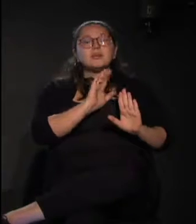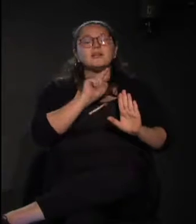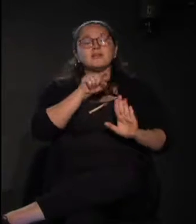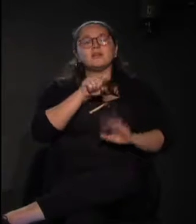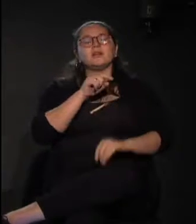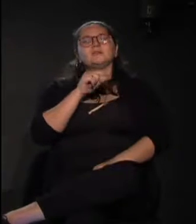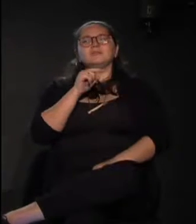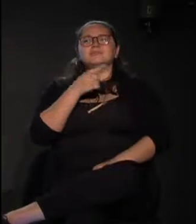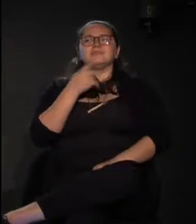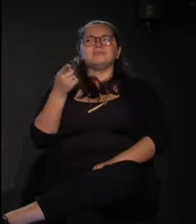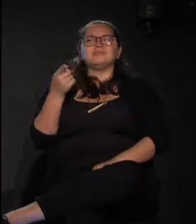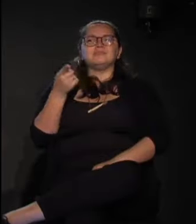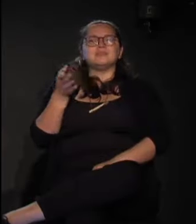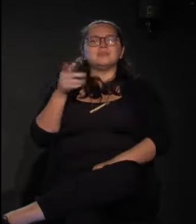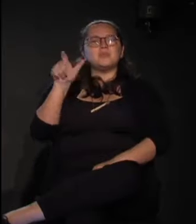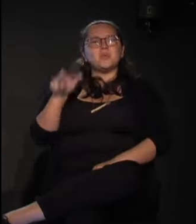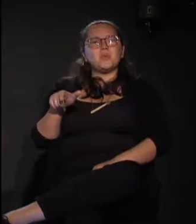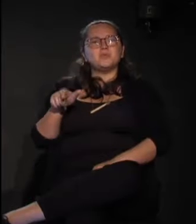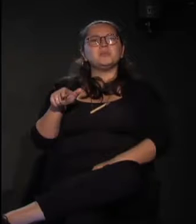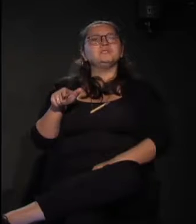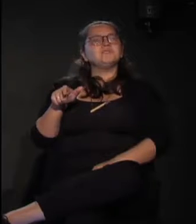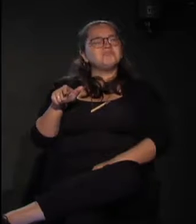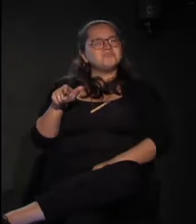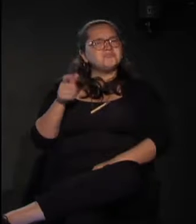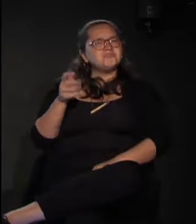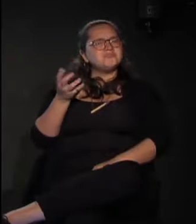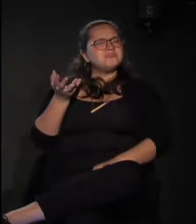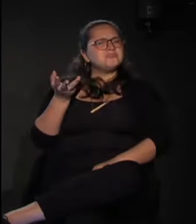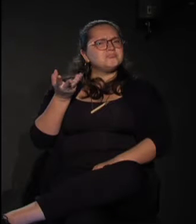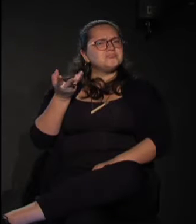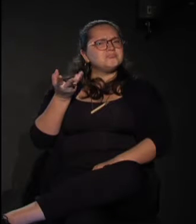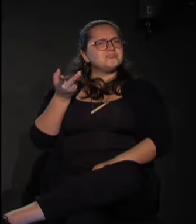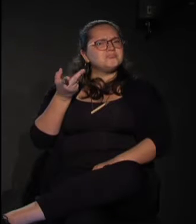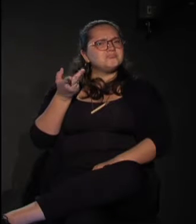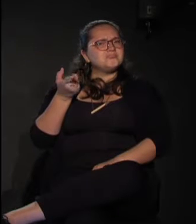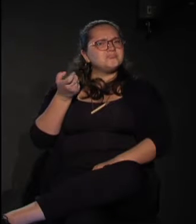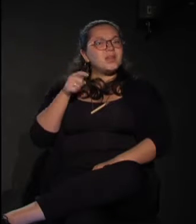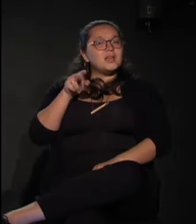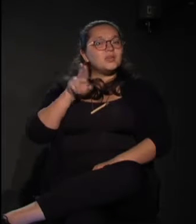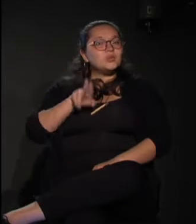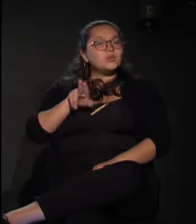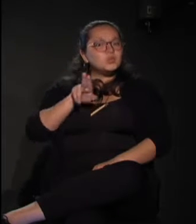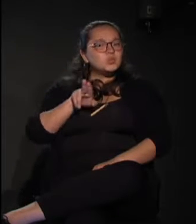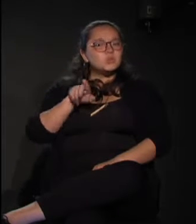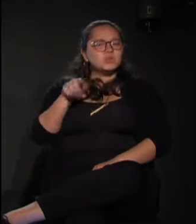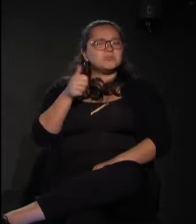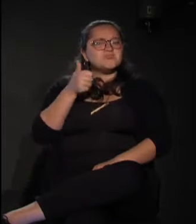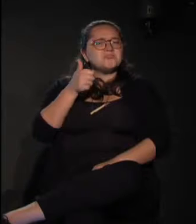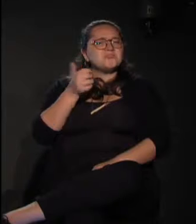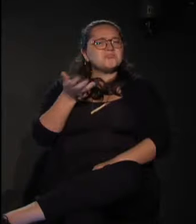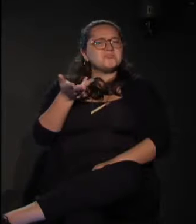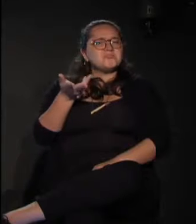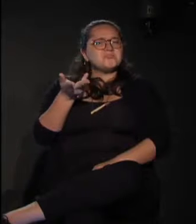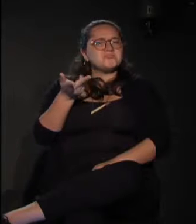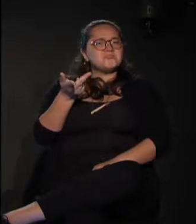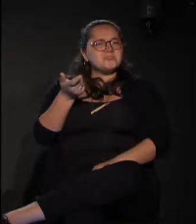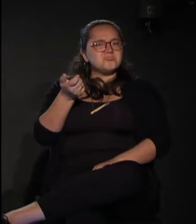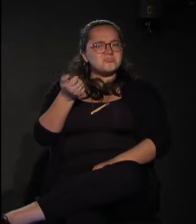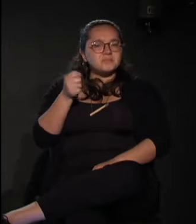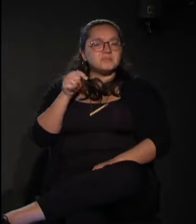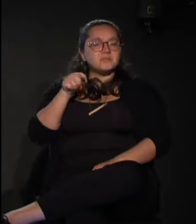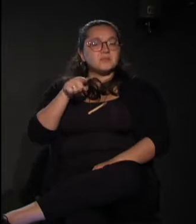e pensei este homem é um mestre está não tá no pleno dos seus poderes é é um mestre